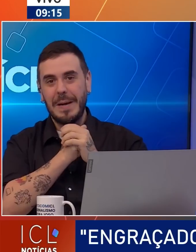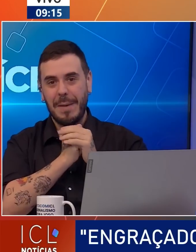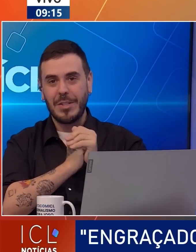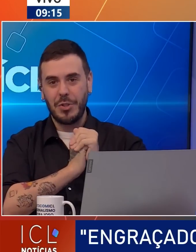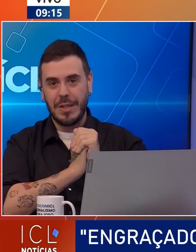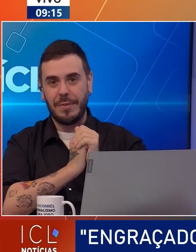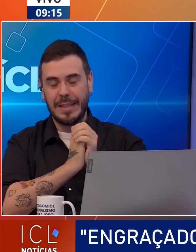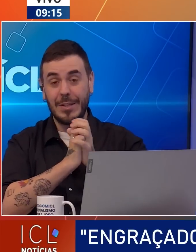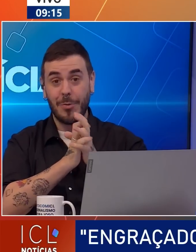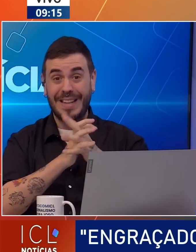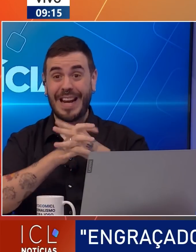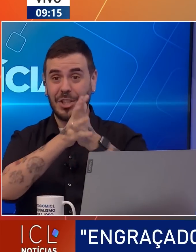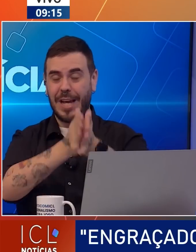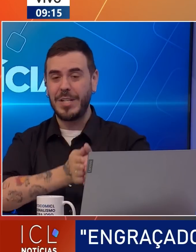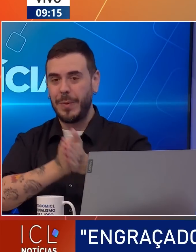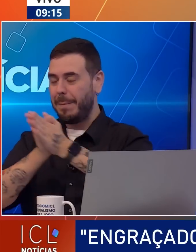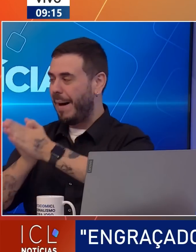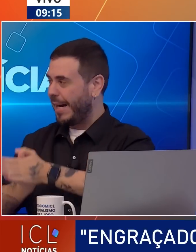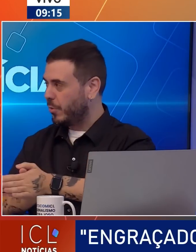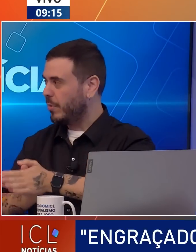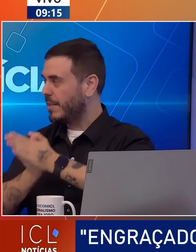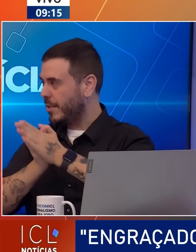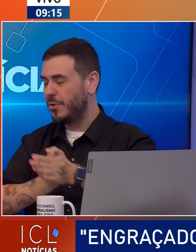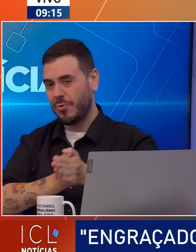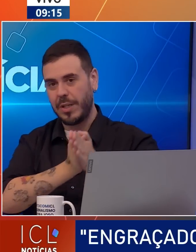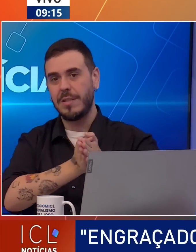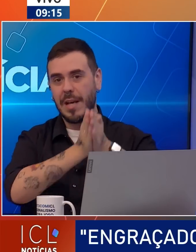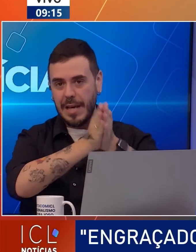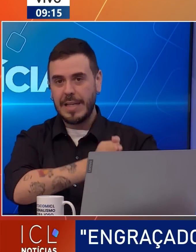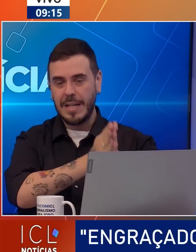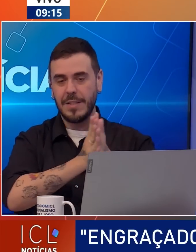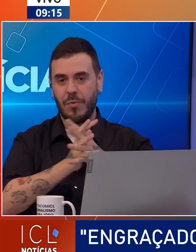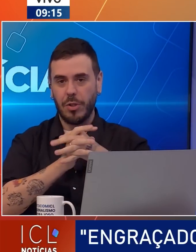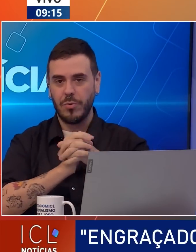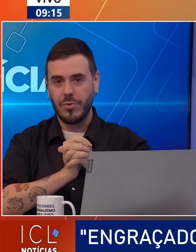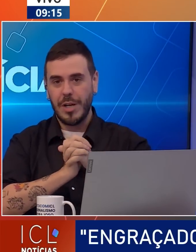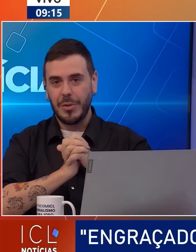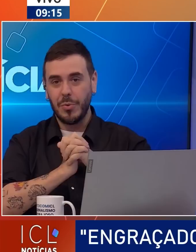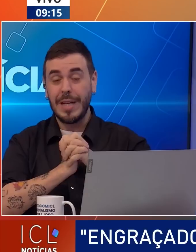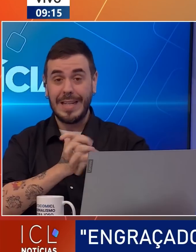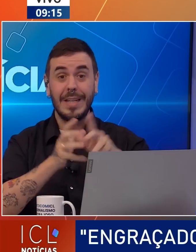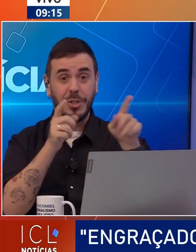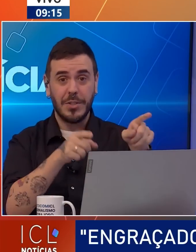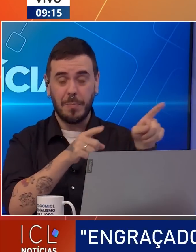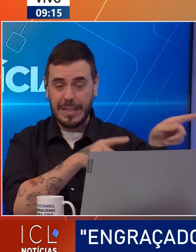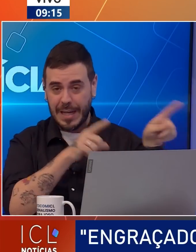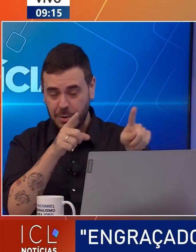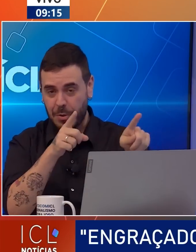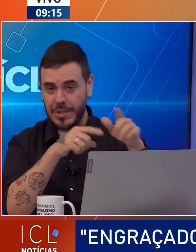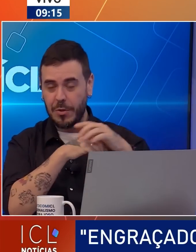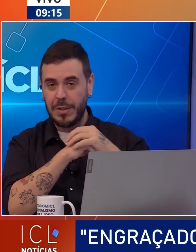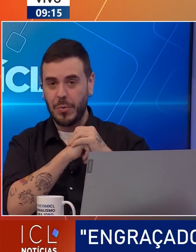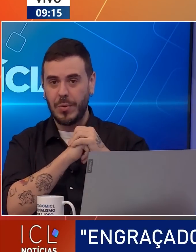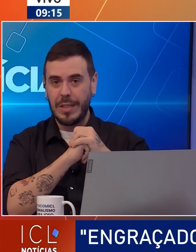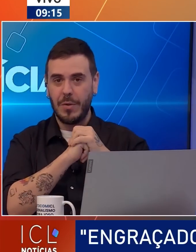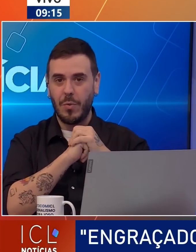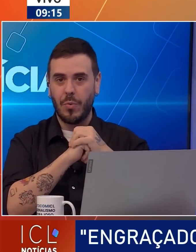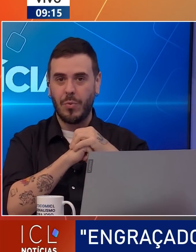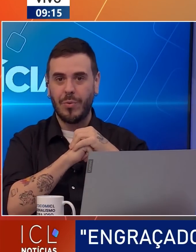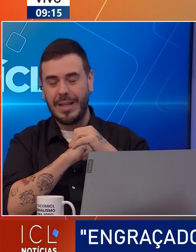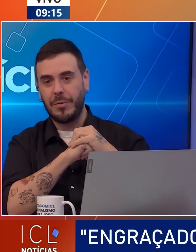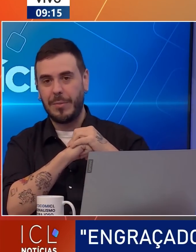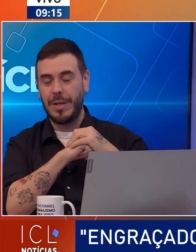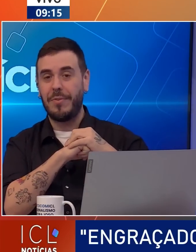engraçadinho, mas a gente está falando aqui sobre a tragédia do impacto das decisões que esses votos do Zanin, e dicas de passagem, uma coisa que o Edu e